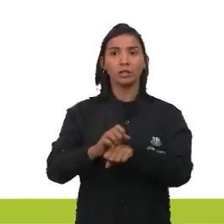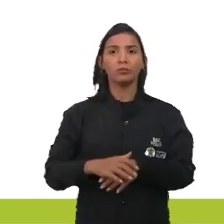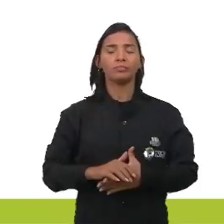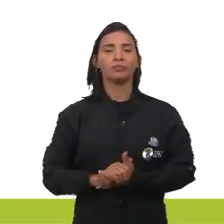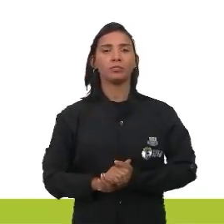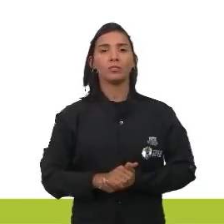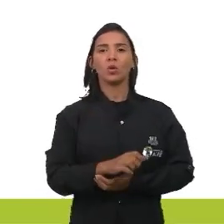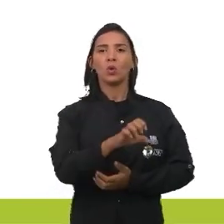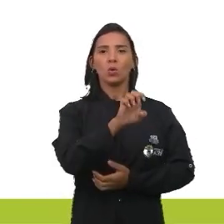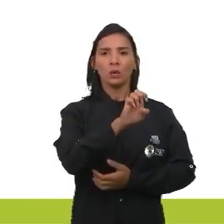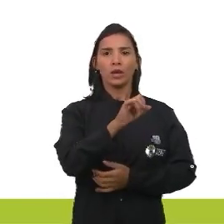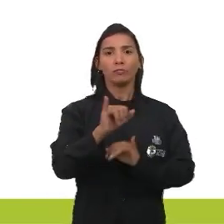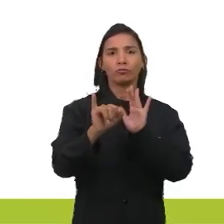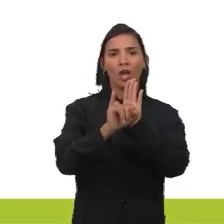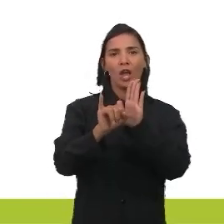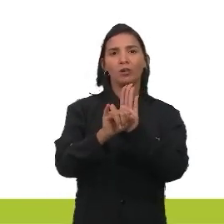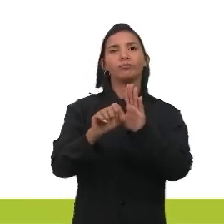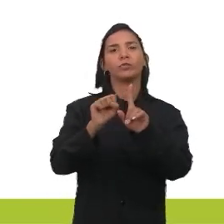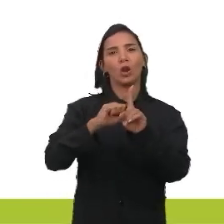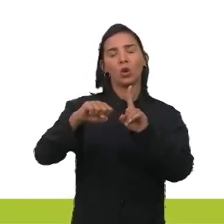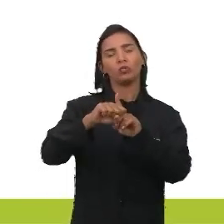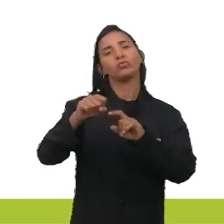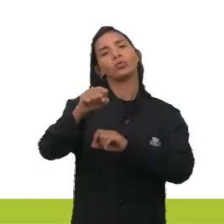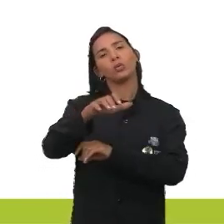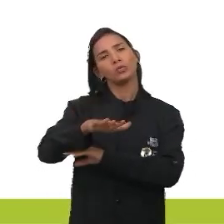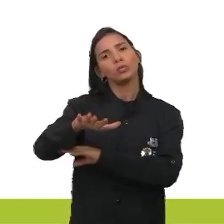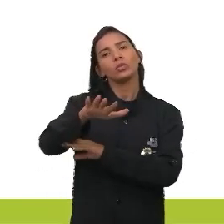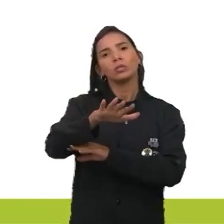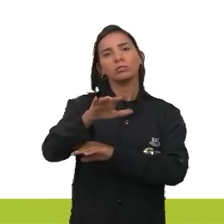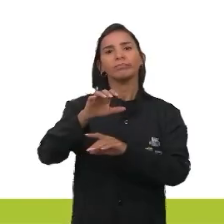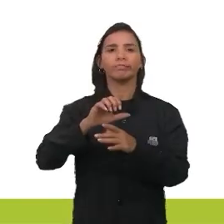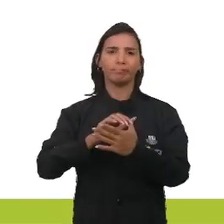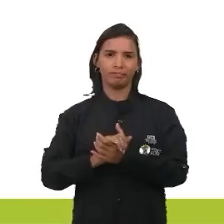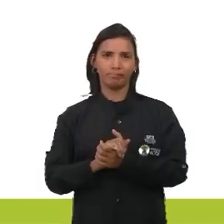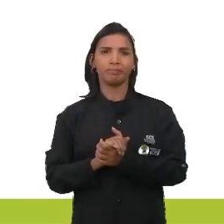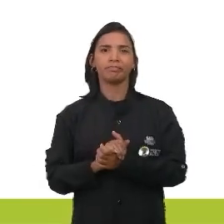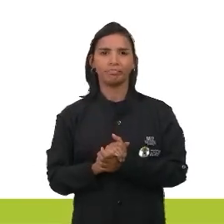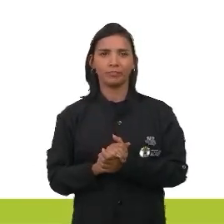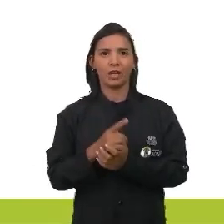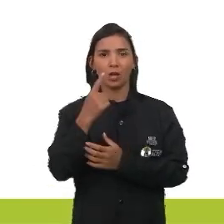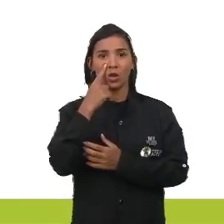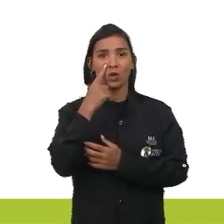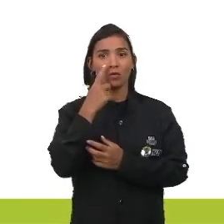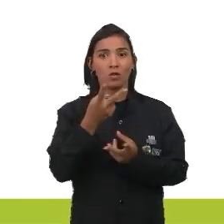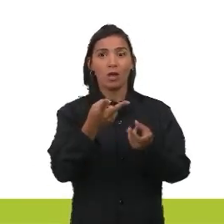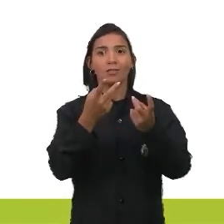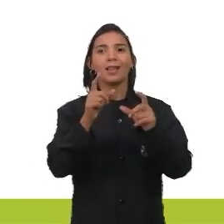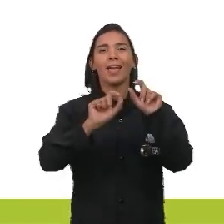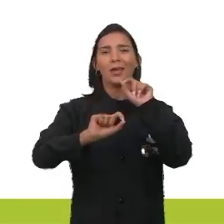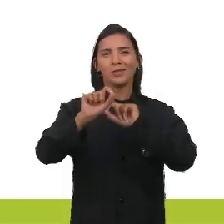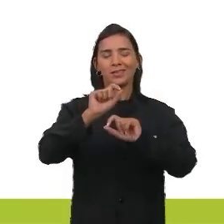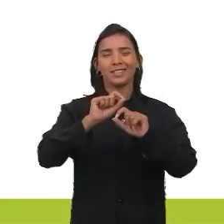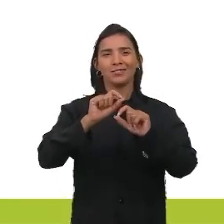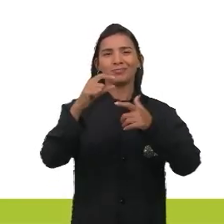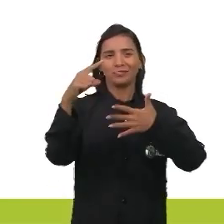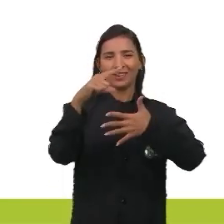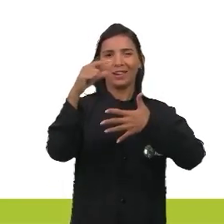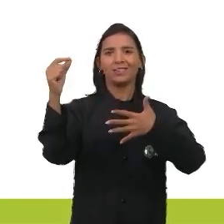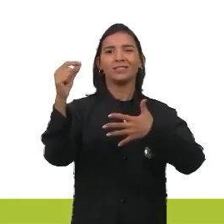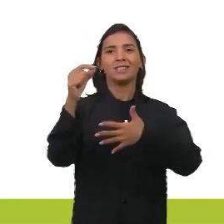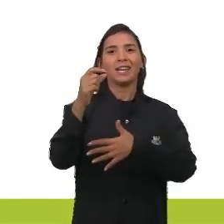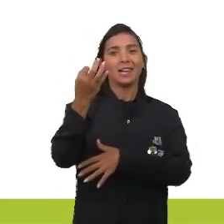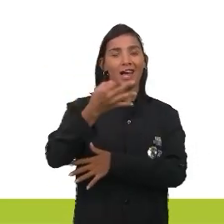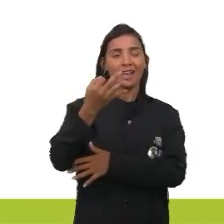grupos sociais. O enunciado ele chama atenção a quê? Vamos visualizar a letra E, identidade